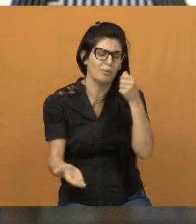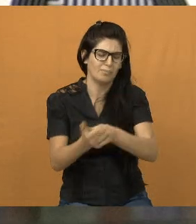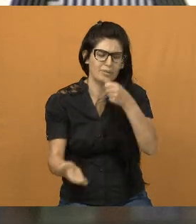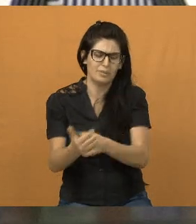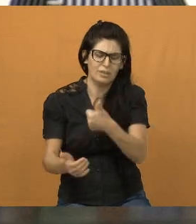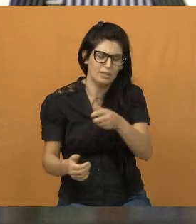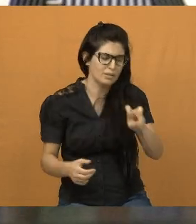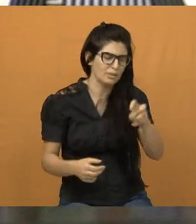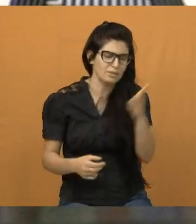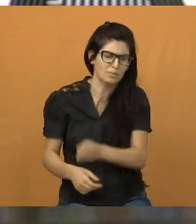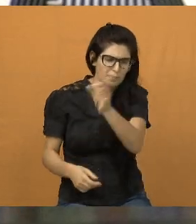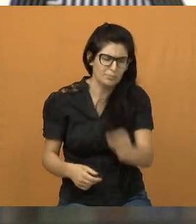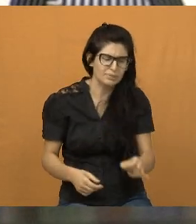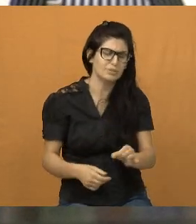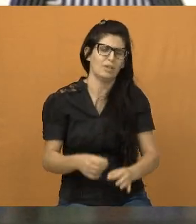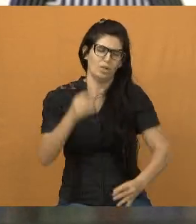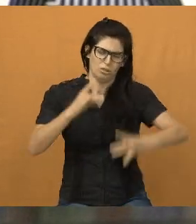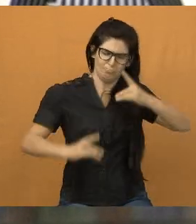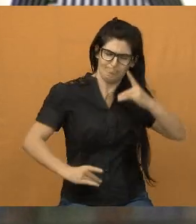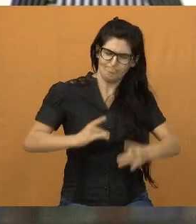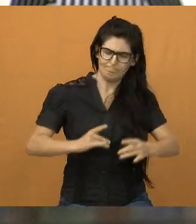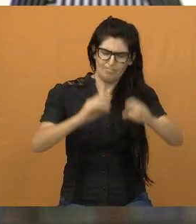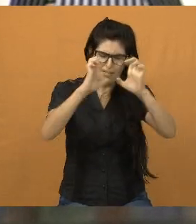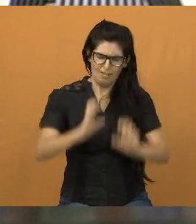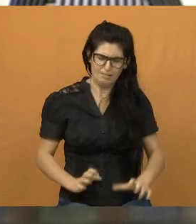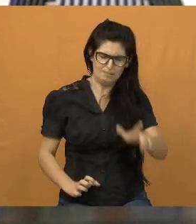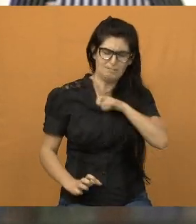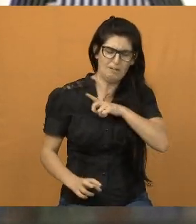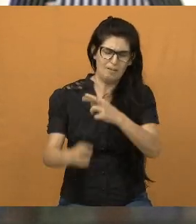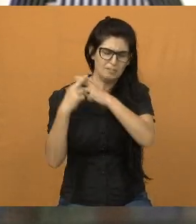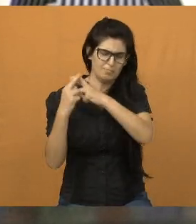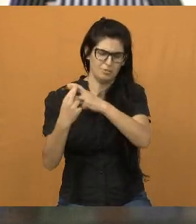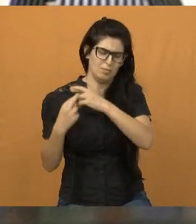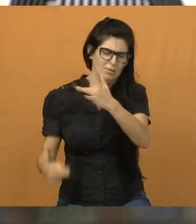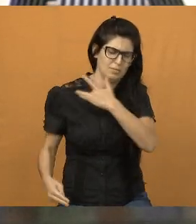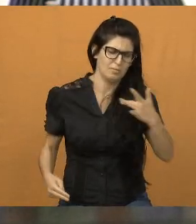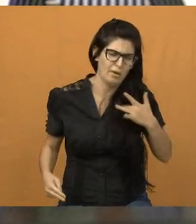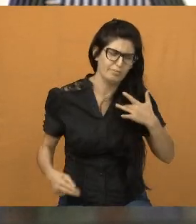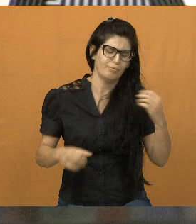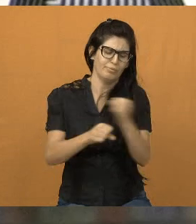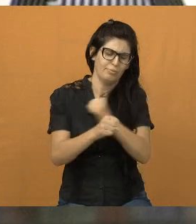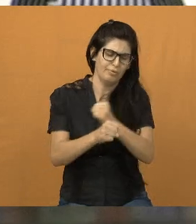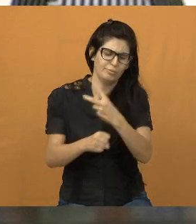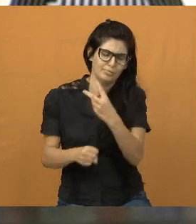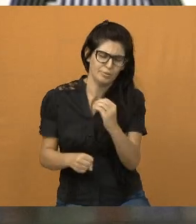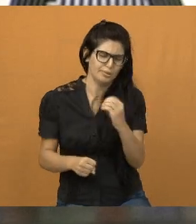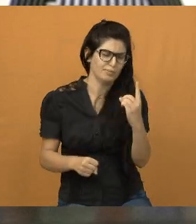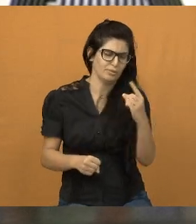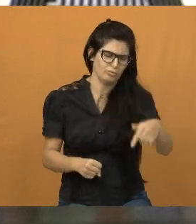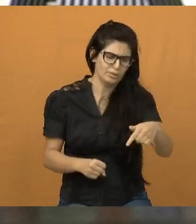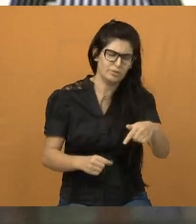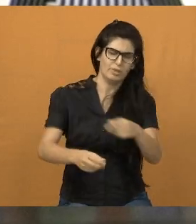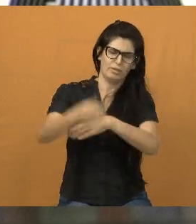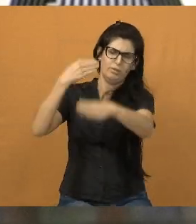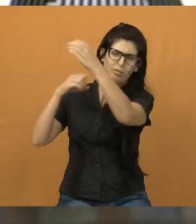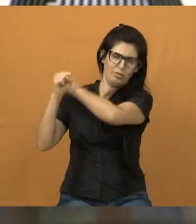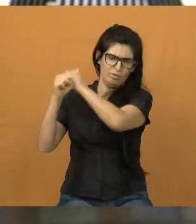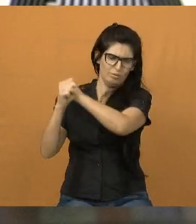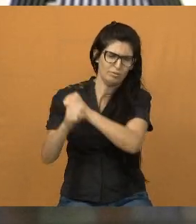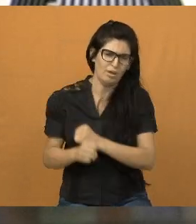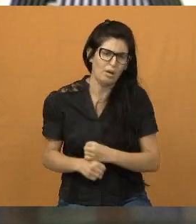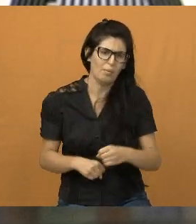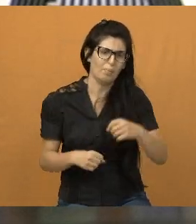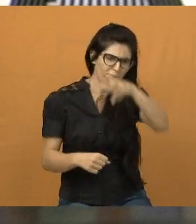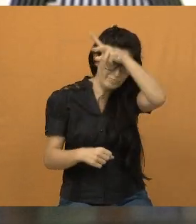pela necessidade, a seriedade, entender que é prioridade a saúde. Em 2017, a Prefeitura Municipal de